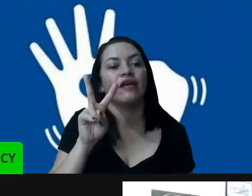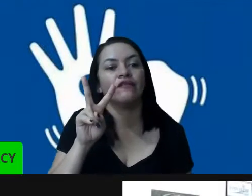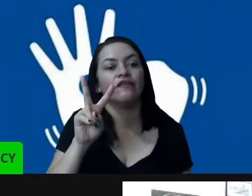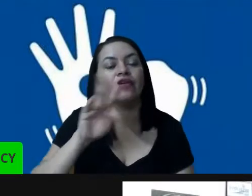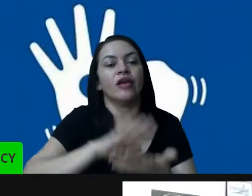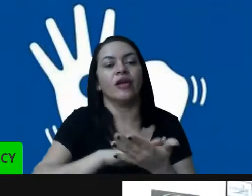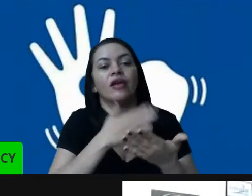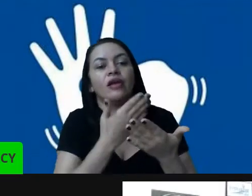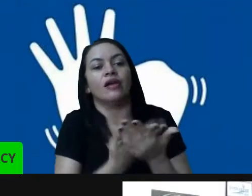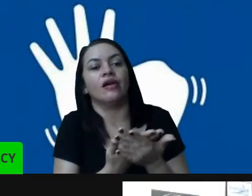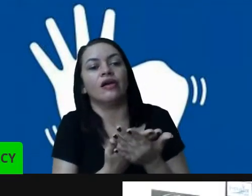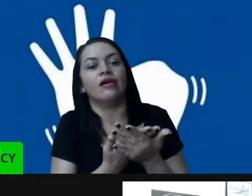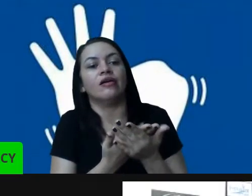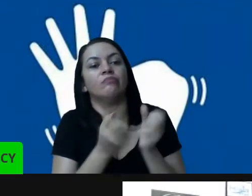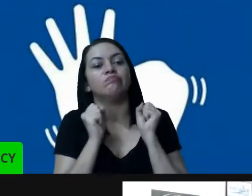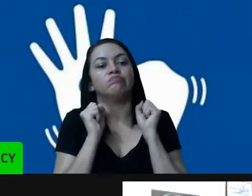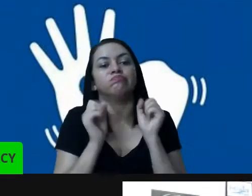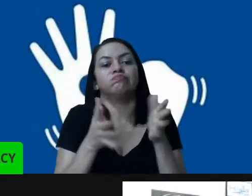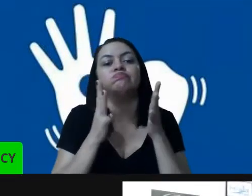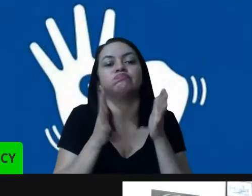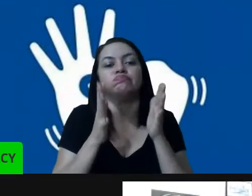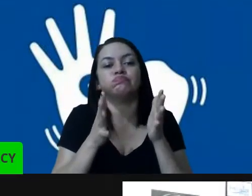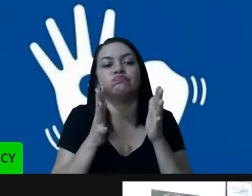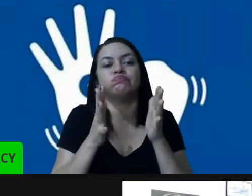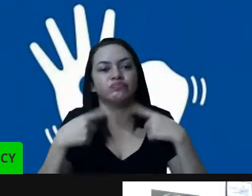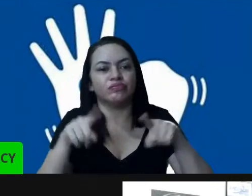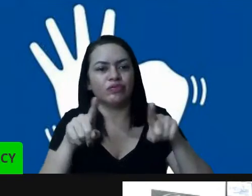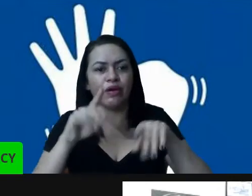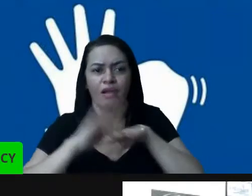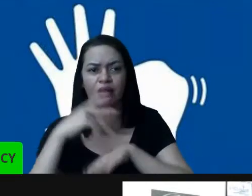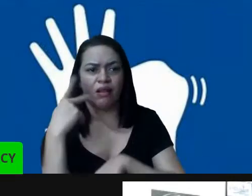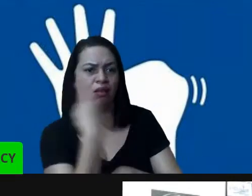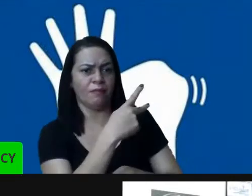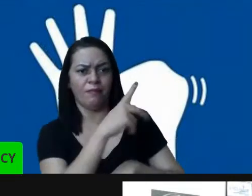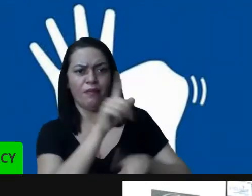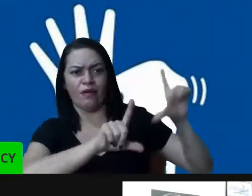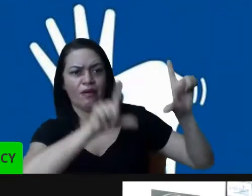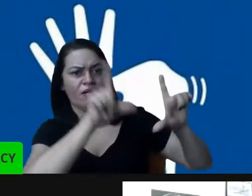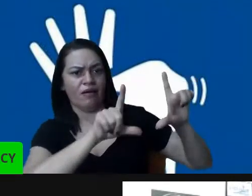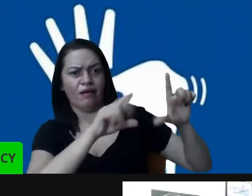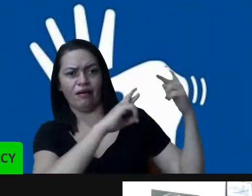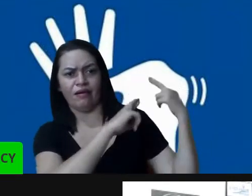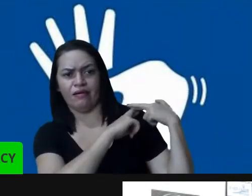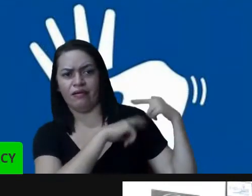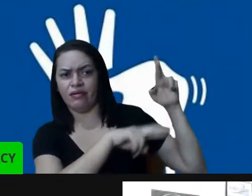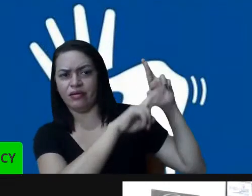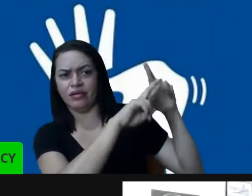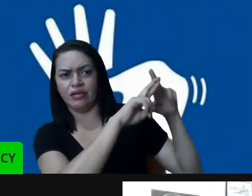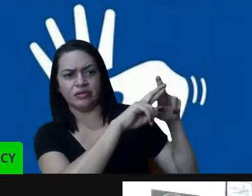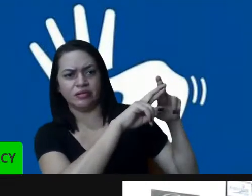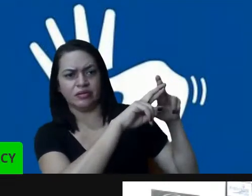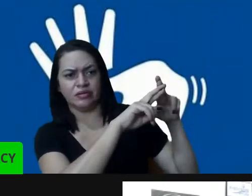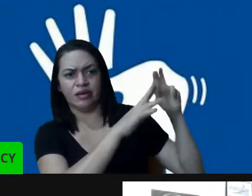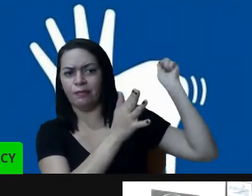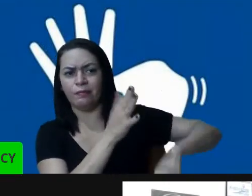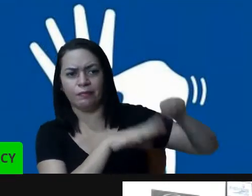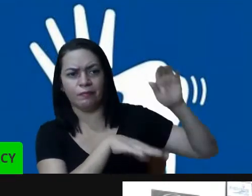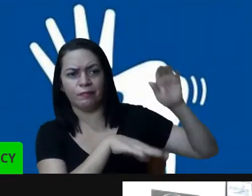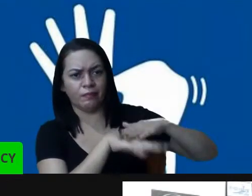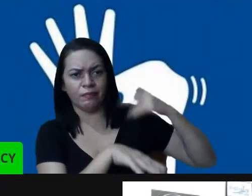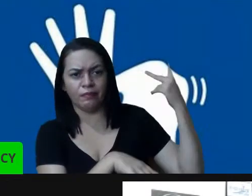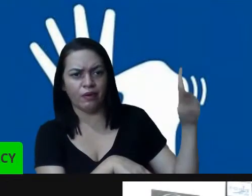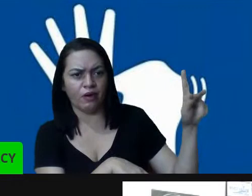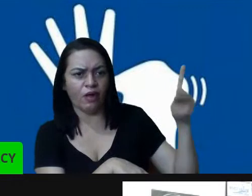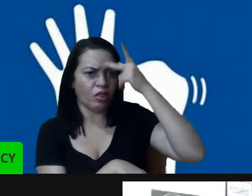transcrevendo um trabalho que era para ser de uma emissora de TV, que era para ser regulamentado pela questão do